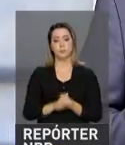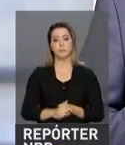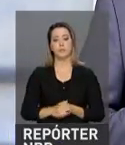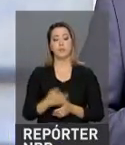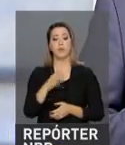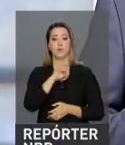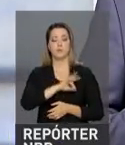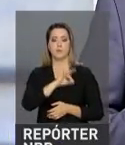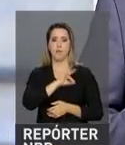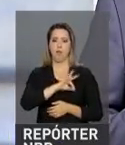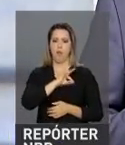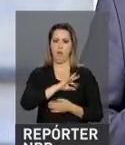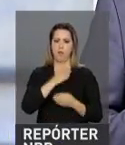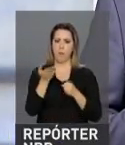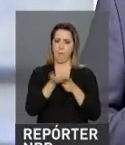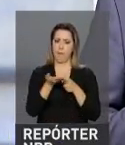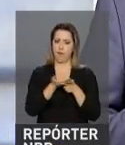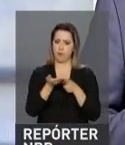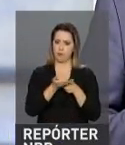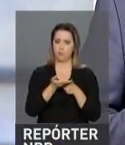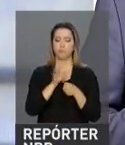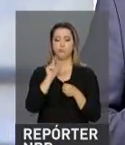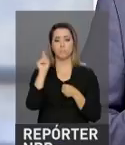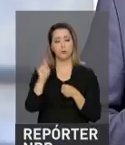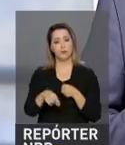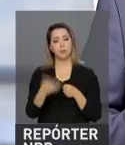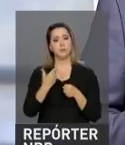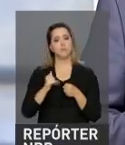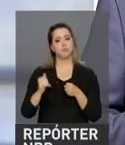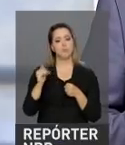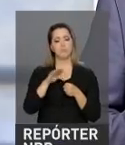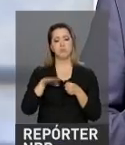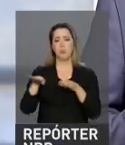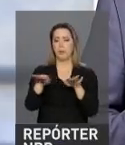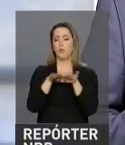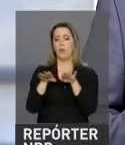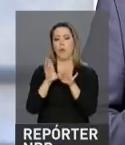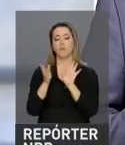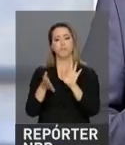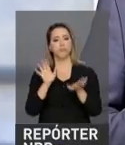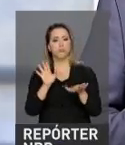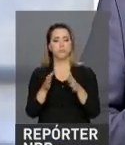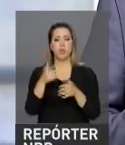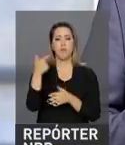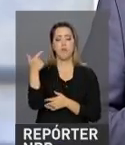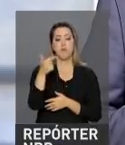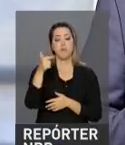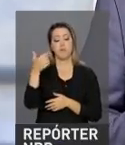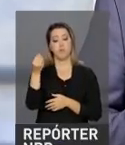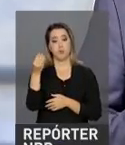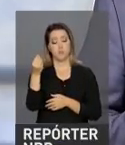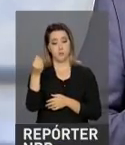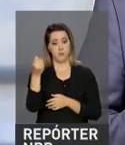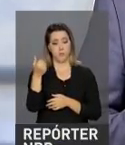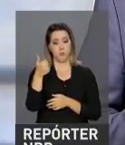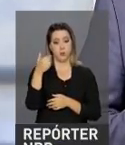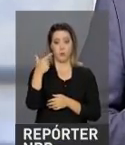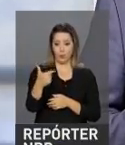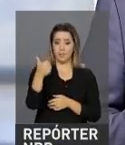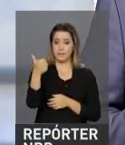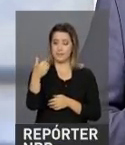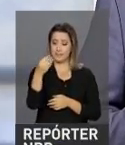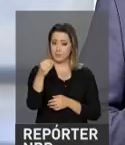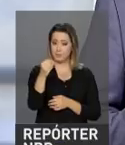A renda média real das pessoas ocupadas também ficou estável, em torno de R$ 2.100.